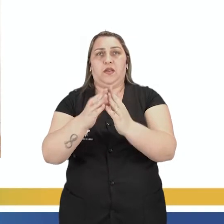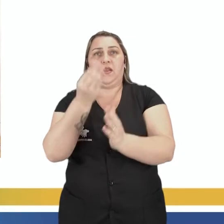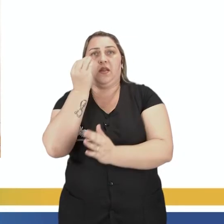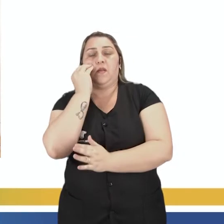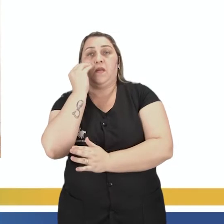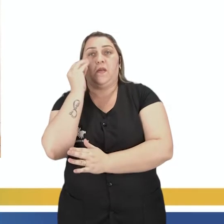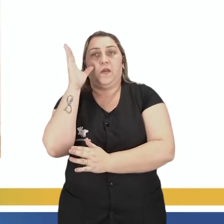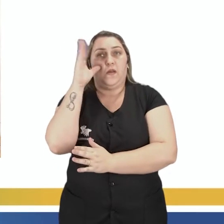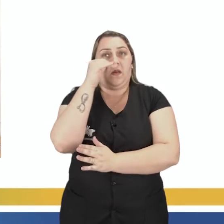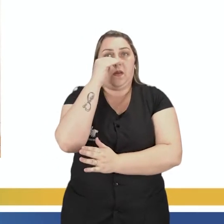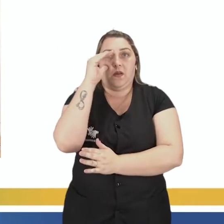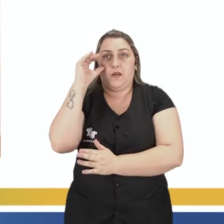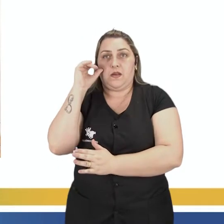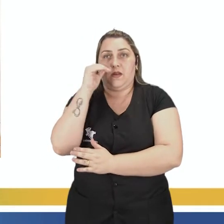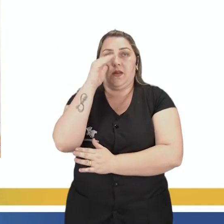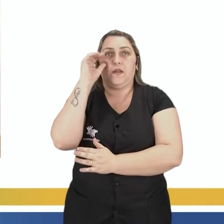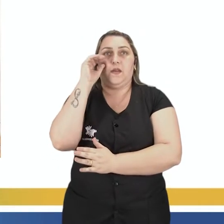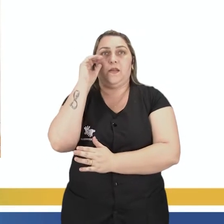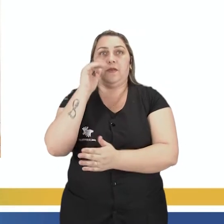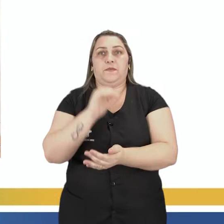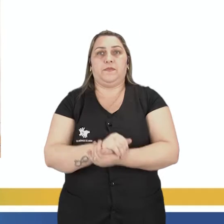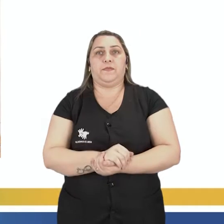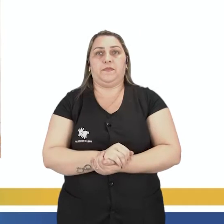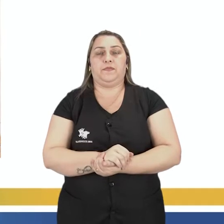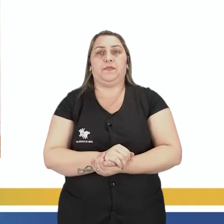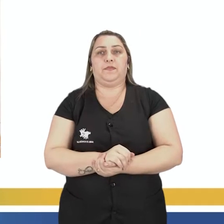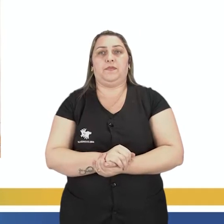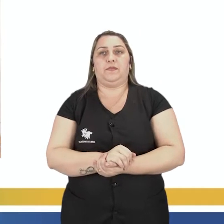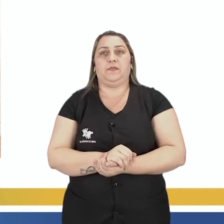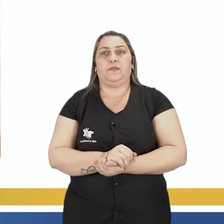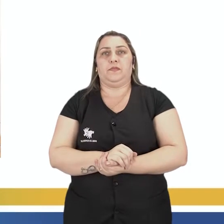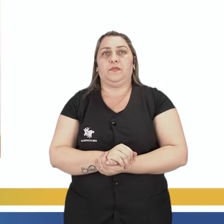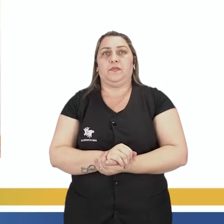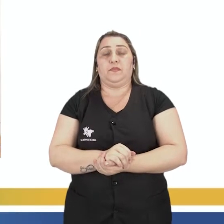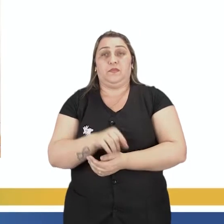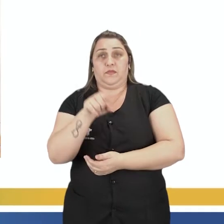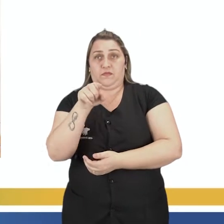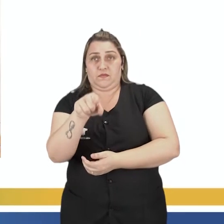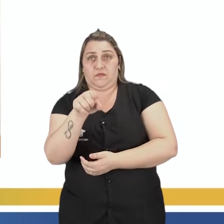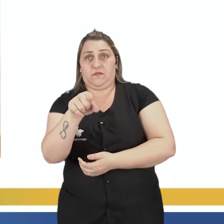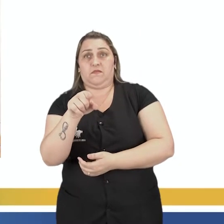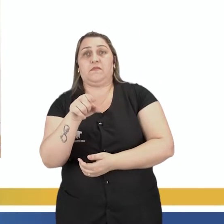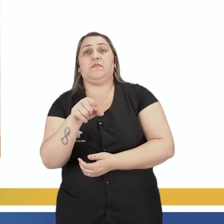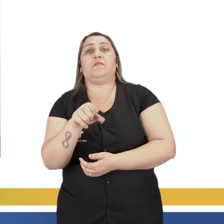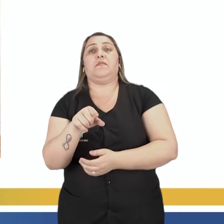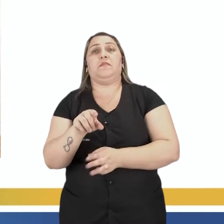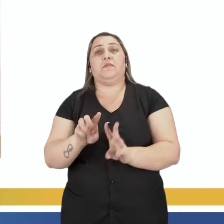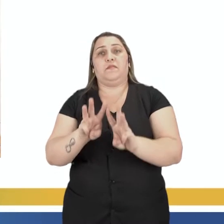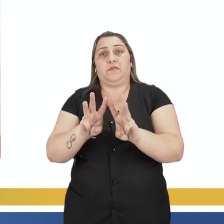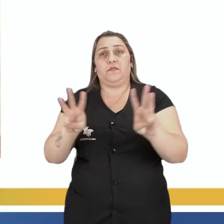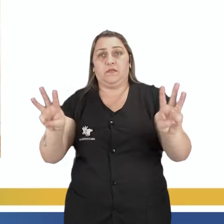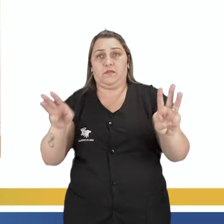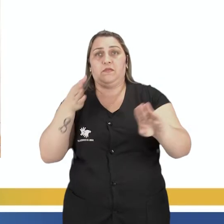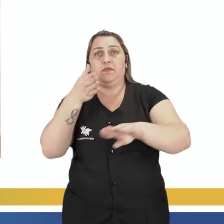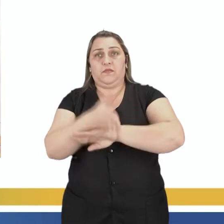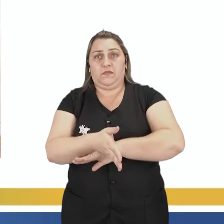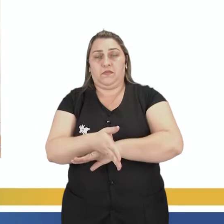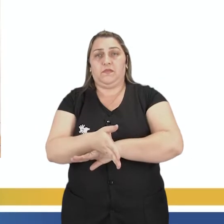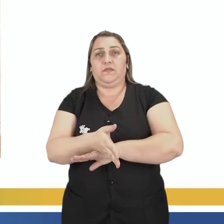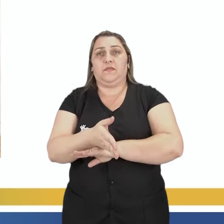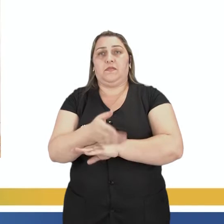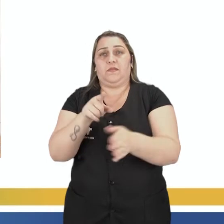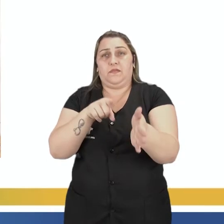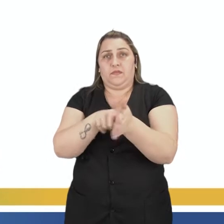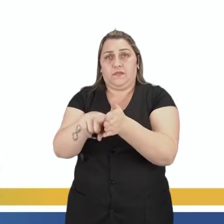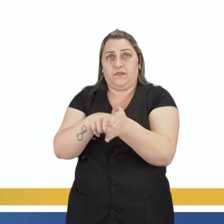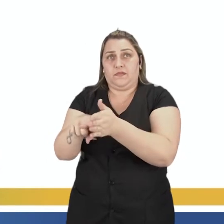a curiosidade, aguça a sua curiosidade, e aí você vai até ali o site, visitar, fazendo as suas pesquisas,